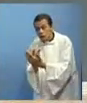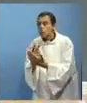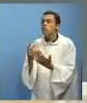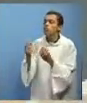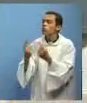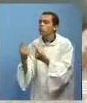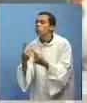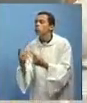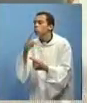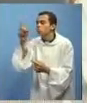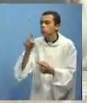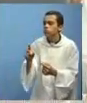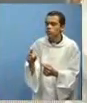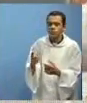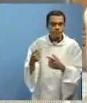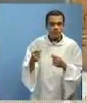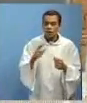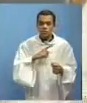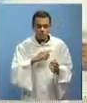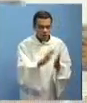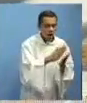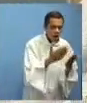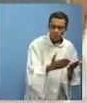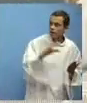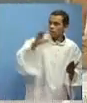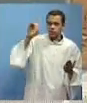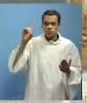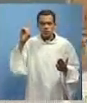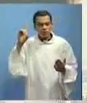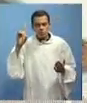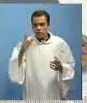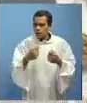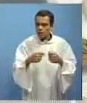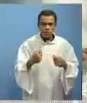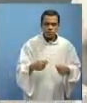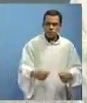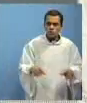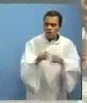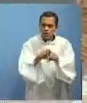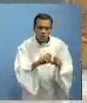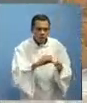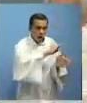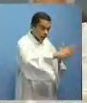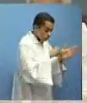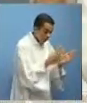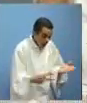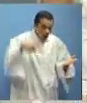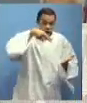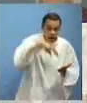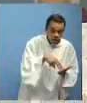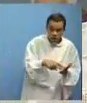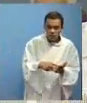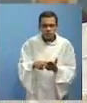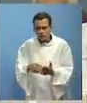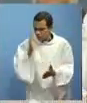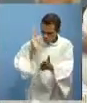como josé você pai você mãe tem que ter coragem de levantar de noite de fugir se for preciso de largar tudo e na